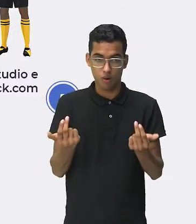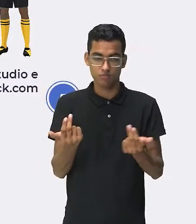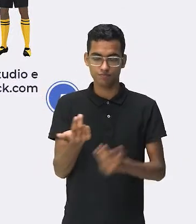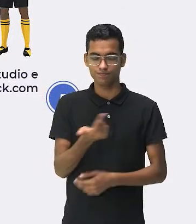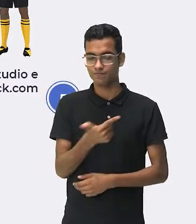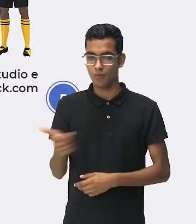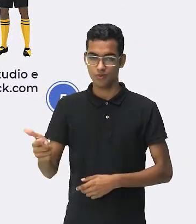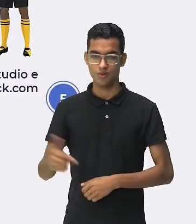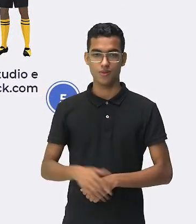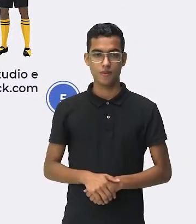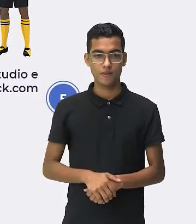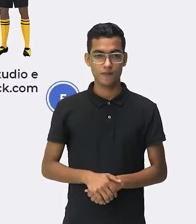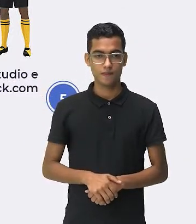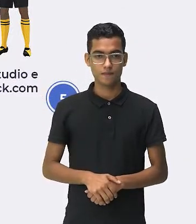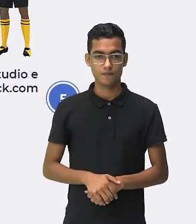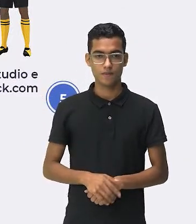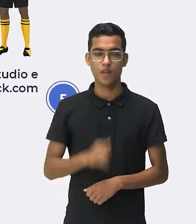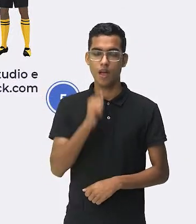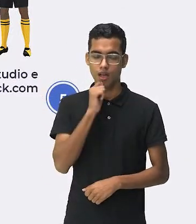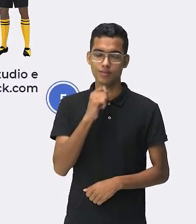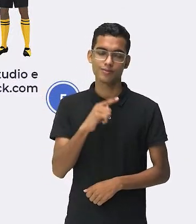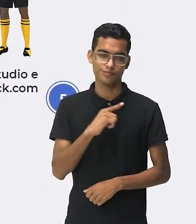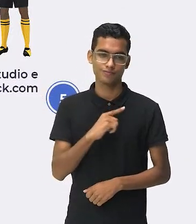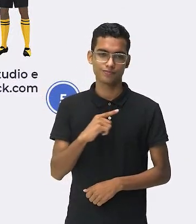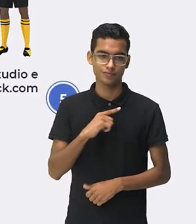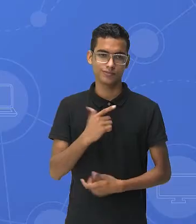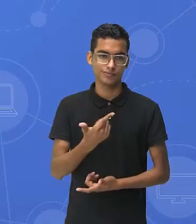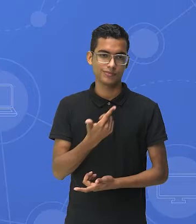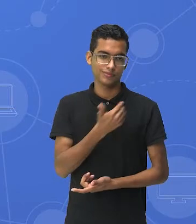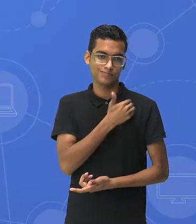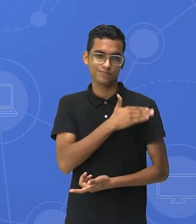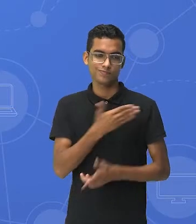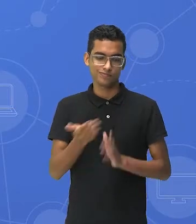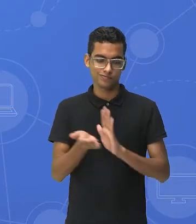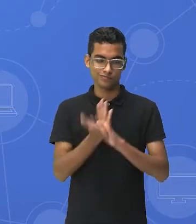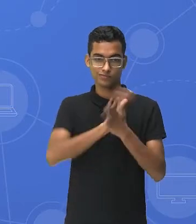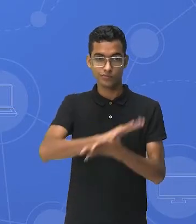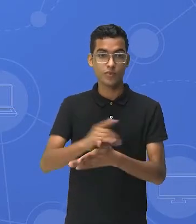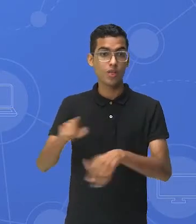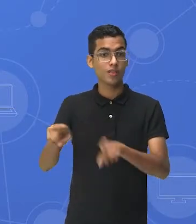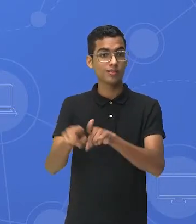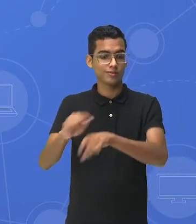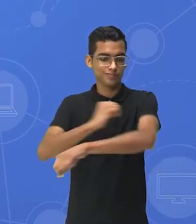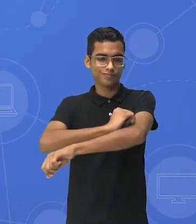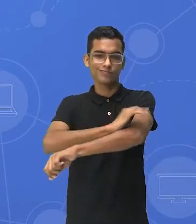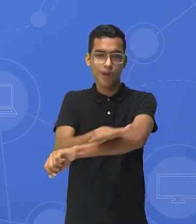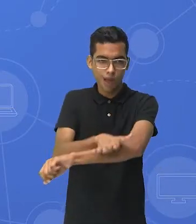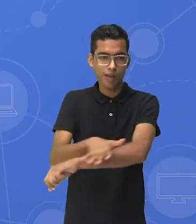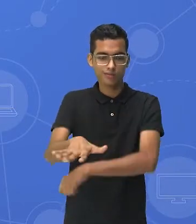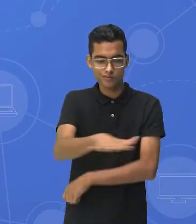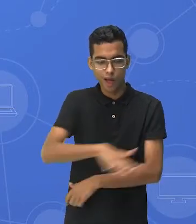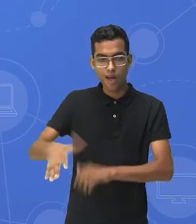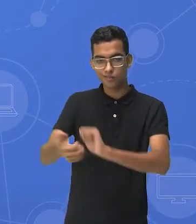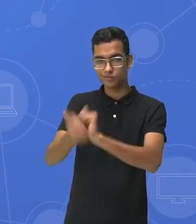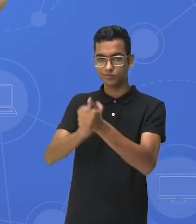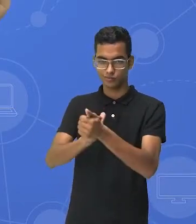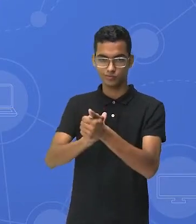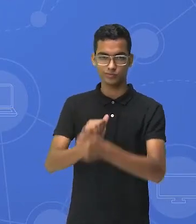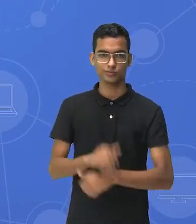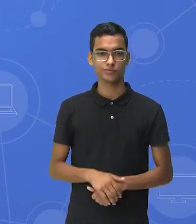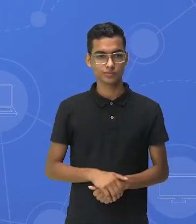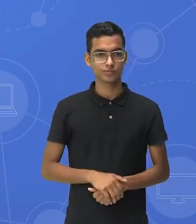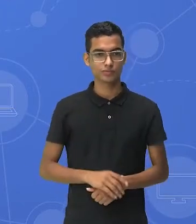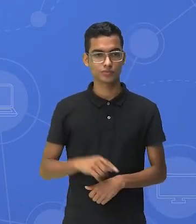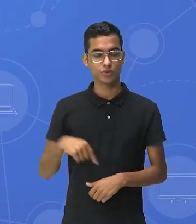infelizmente, ocorre ainda no mundo esportivo. E isso não era para ocorrer, uma vez que a gente trabalha o valor do quê?